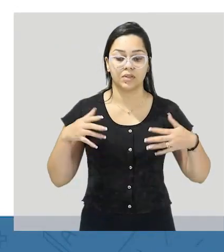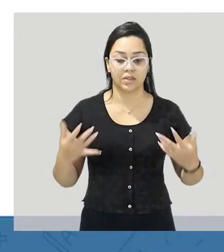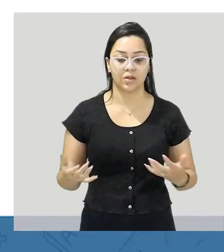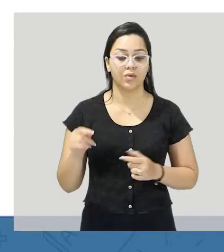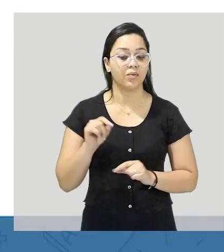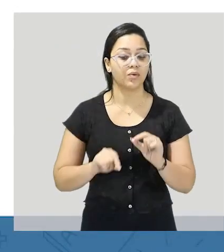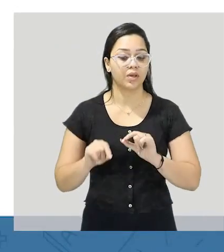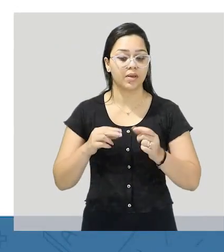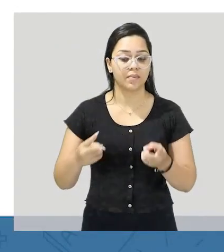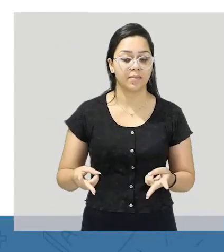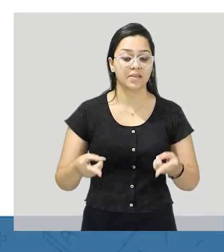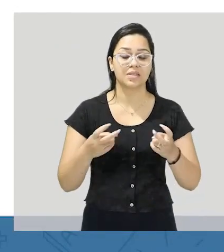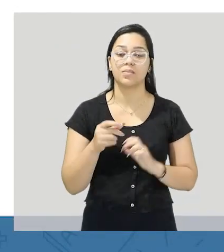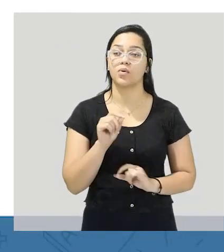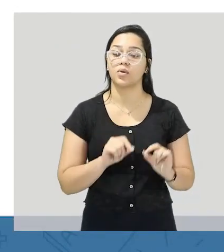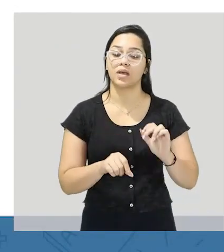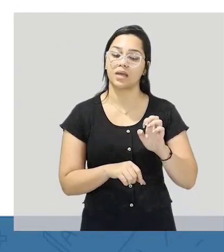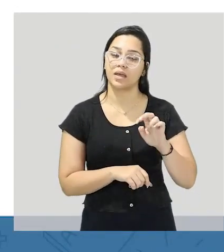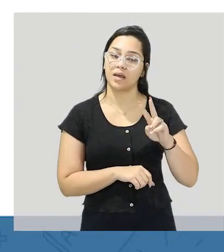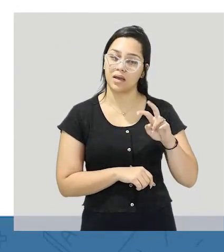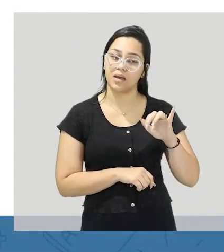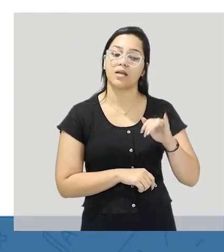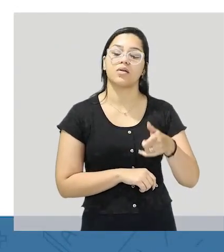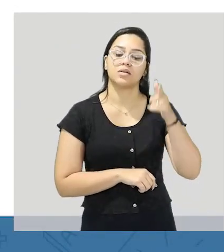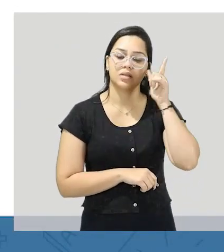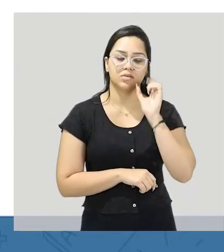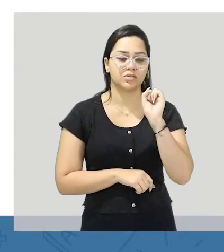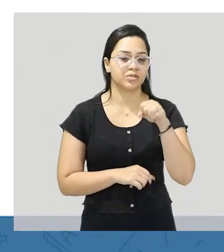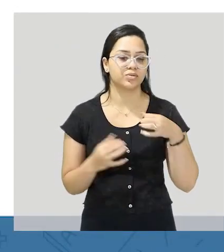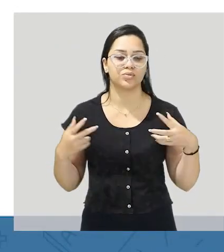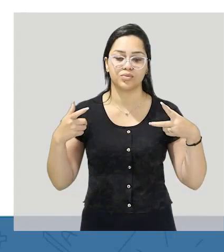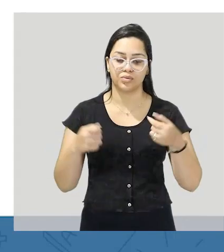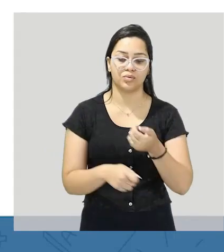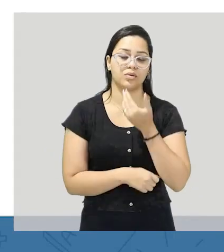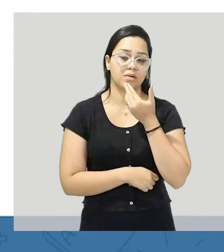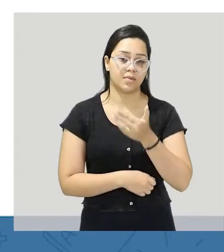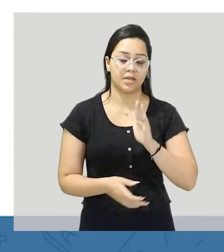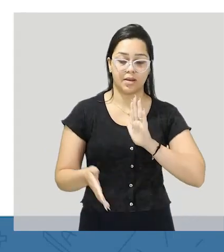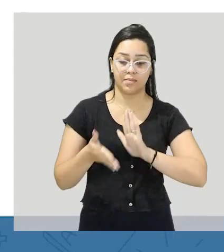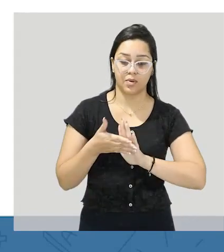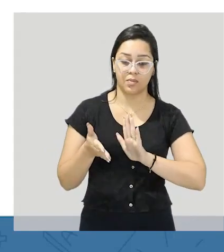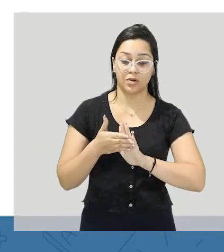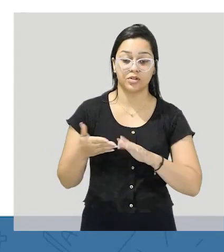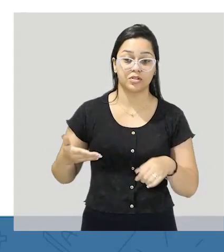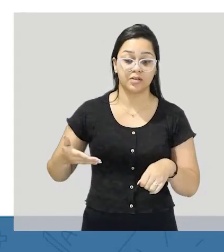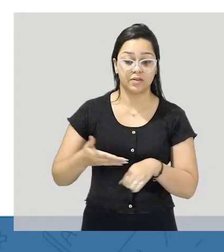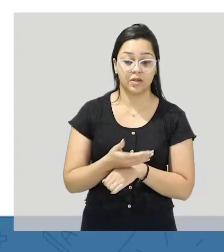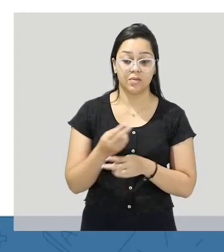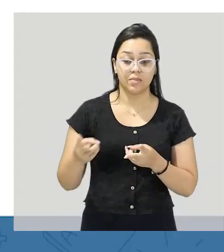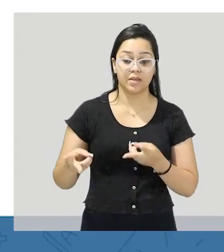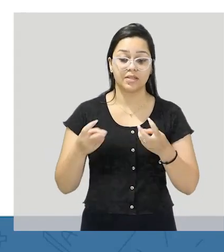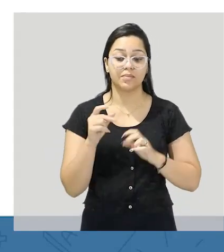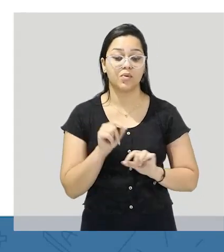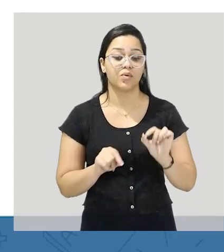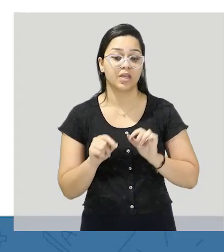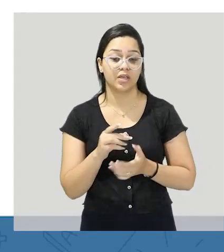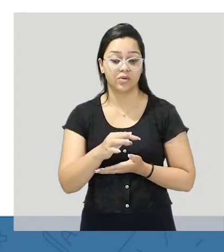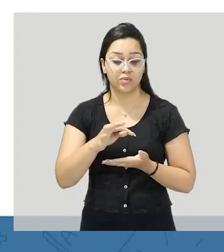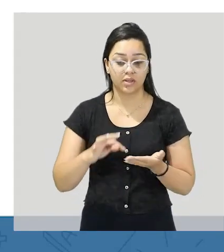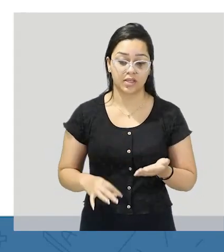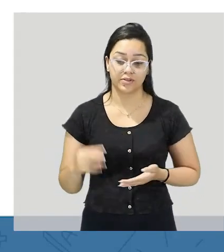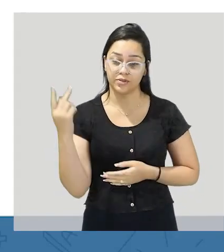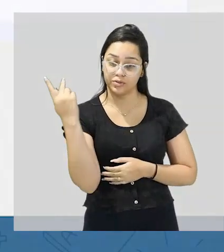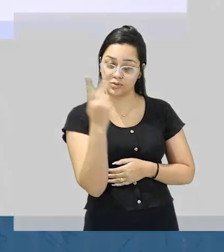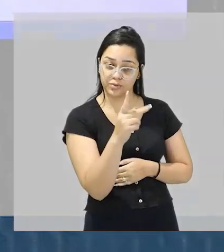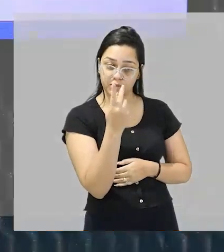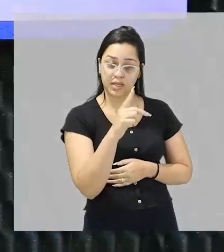turma, observem que a Evelyn conseguiu cumprir tudo o que pede a proposta de intervenção. Observem que no texto dela,